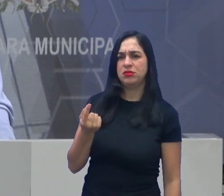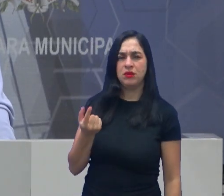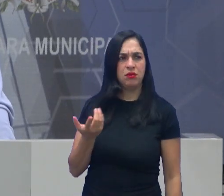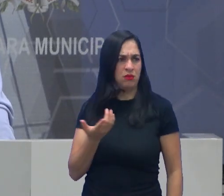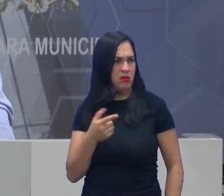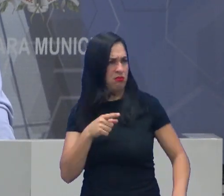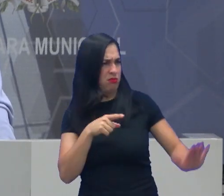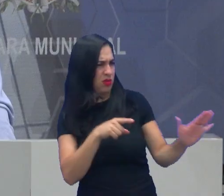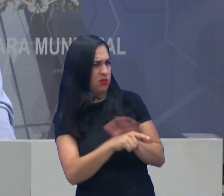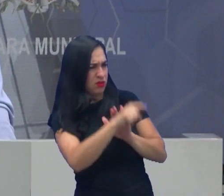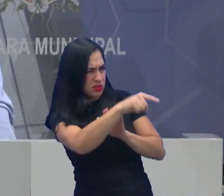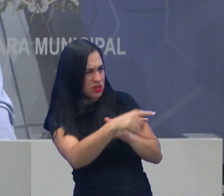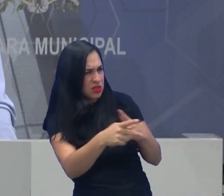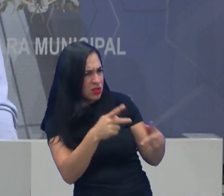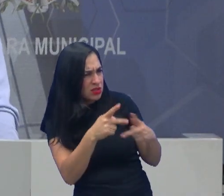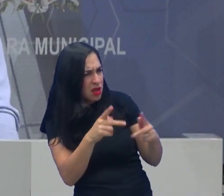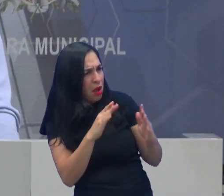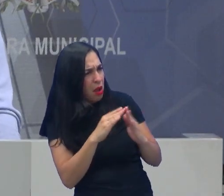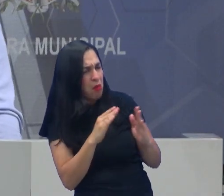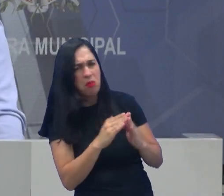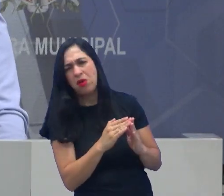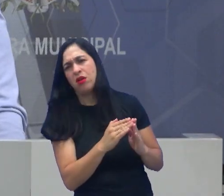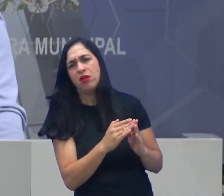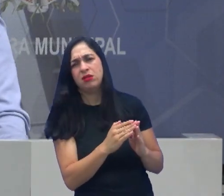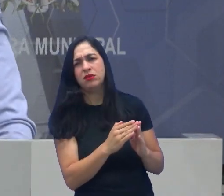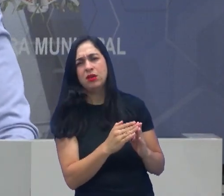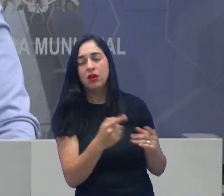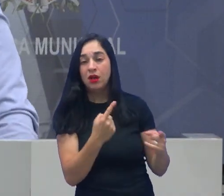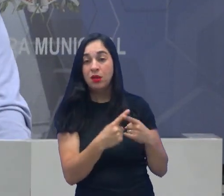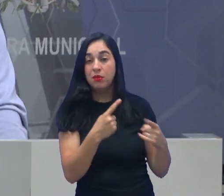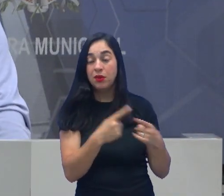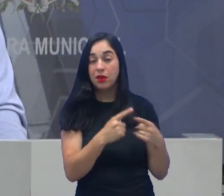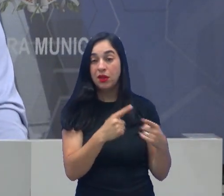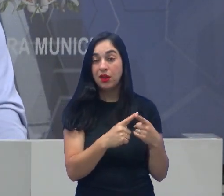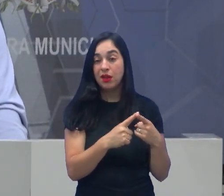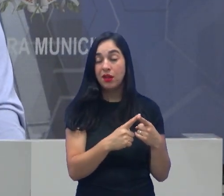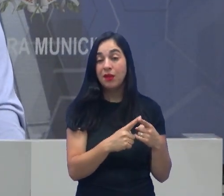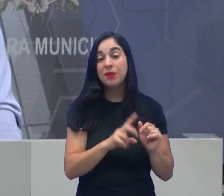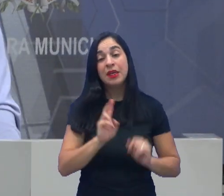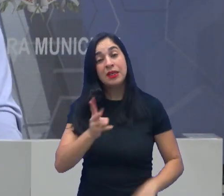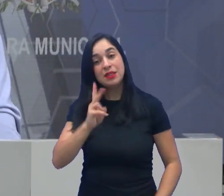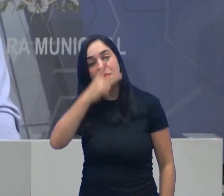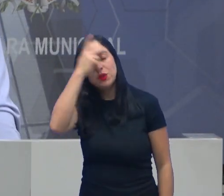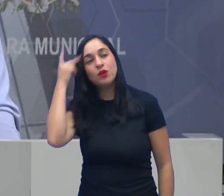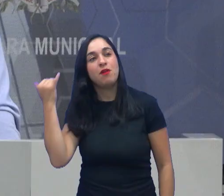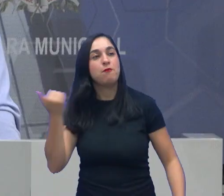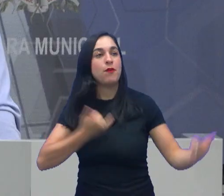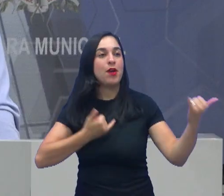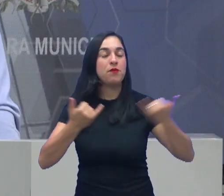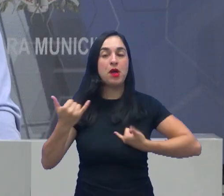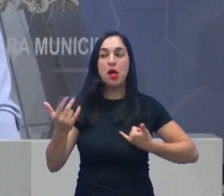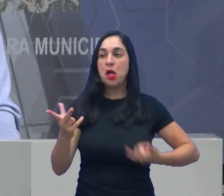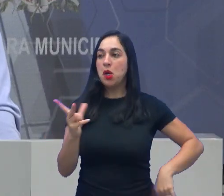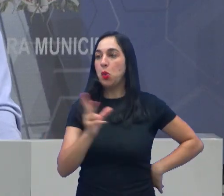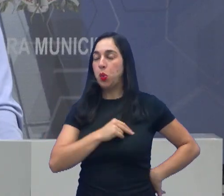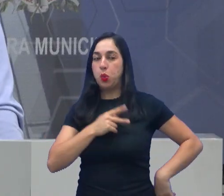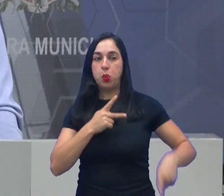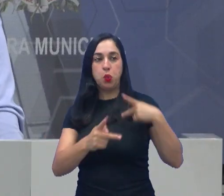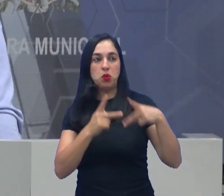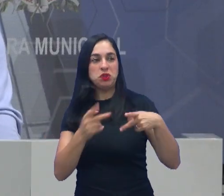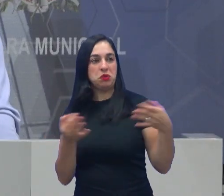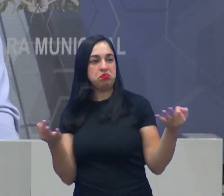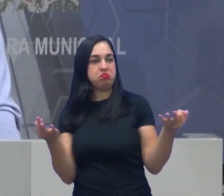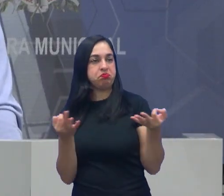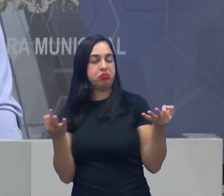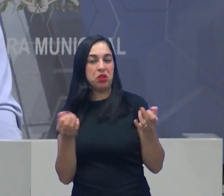mora em São José dos Campos? Porque a imagem, a mensagem que chega para a gente é outra. A gente